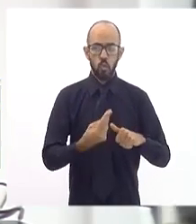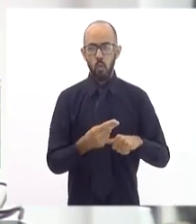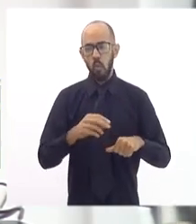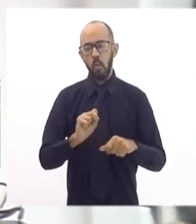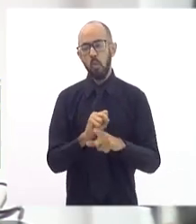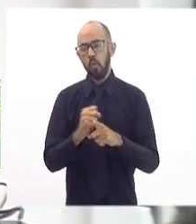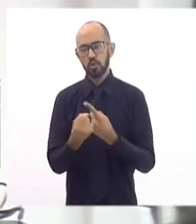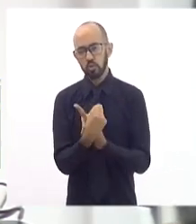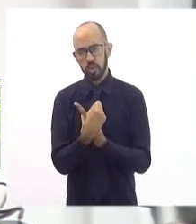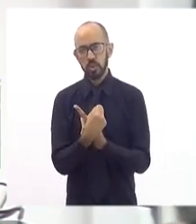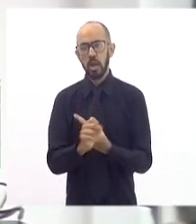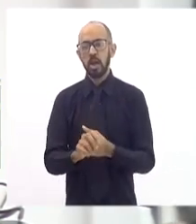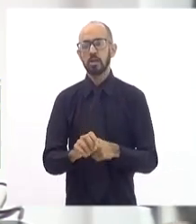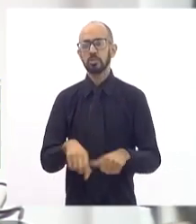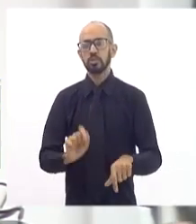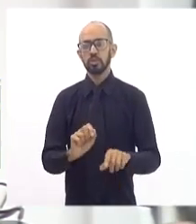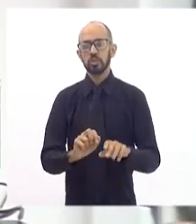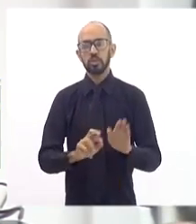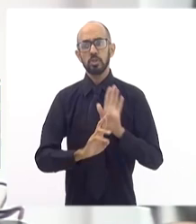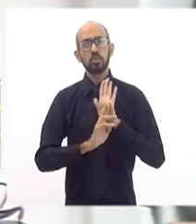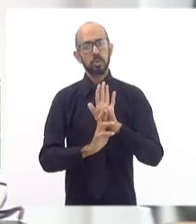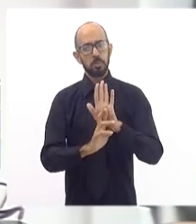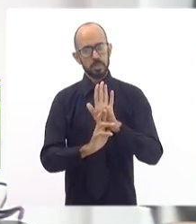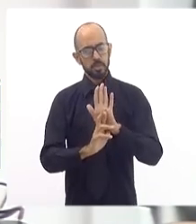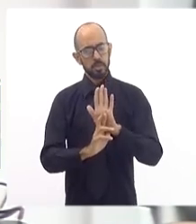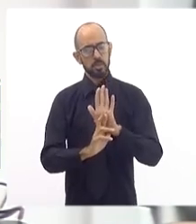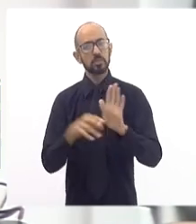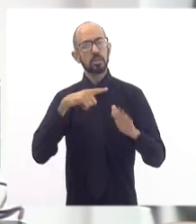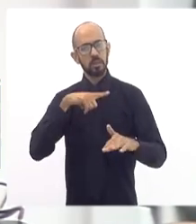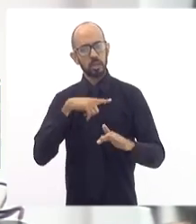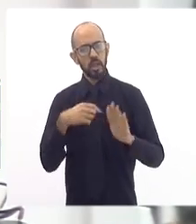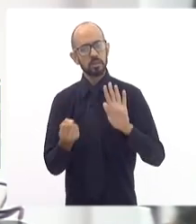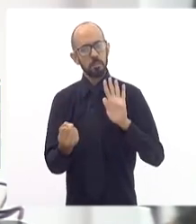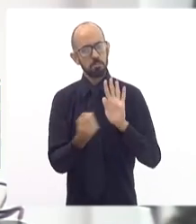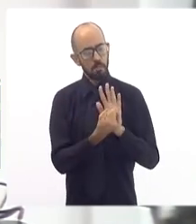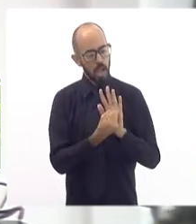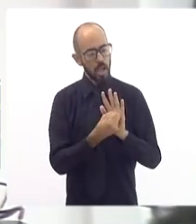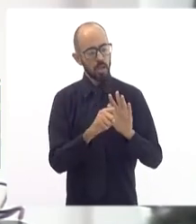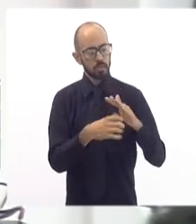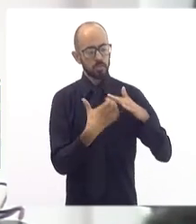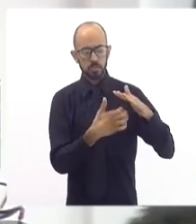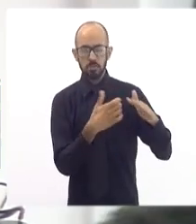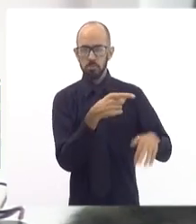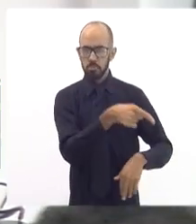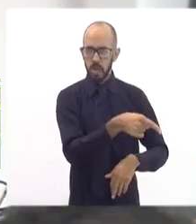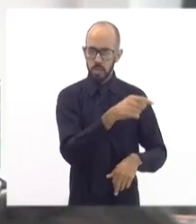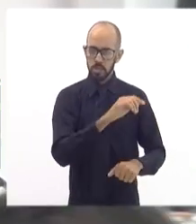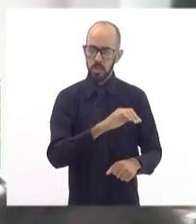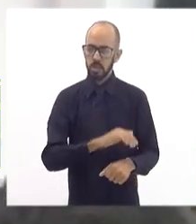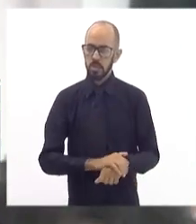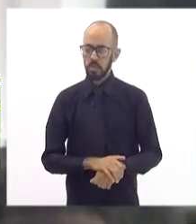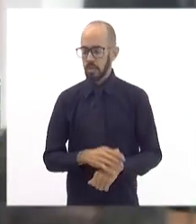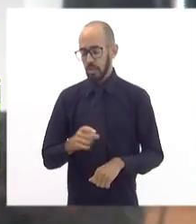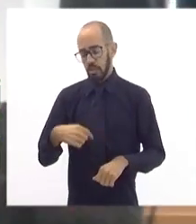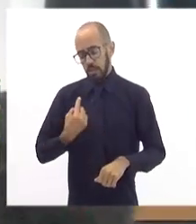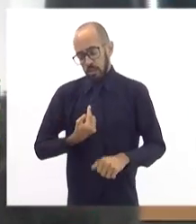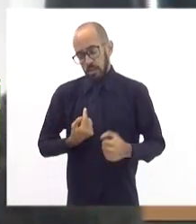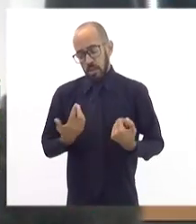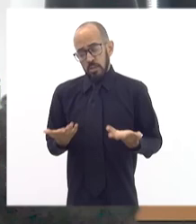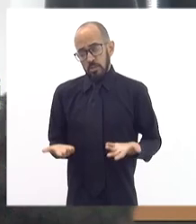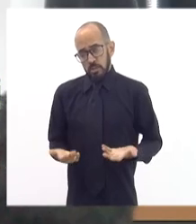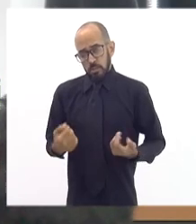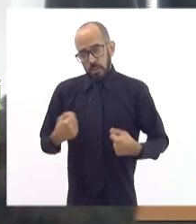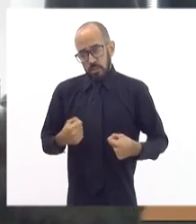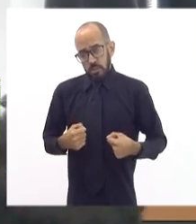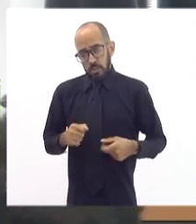hoje apresentante dos segmentos estão sendo diretamente afetado Por Esse empreendimento tem a gente queria assim dizer a nossa palavra